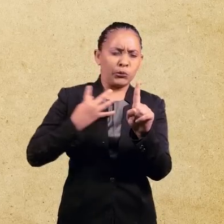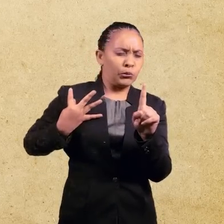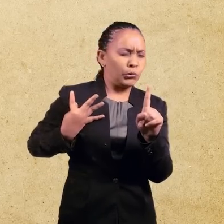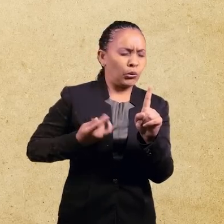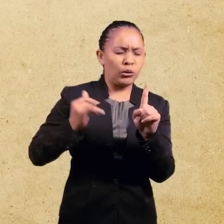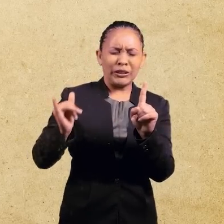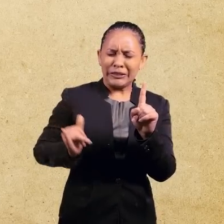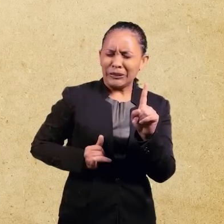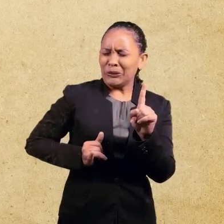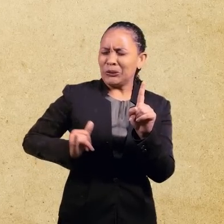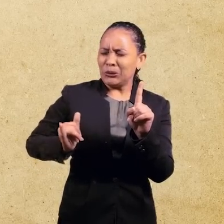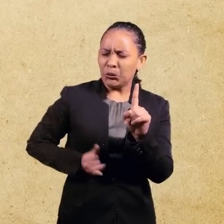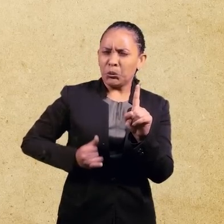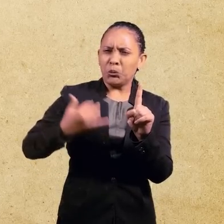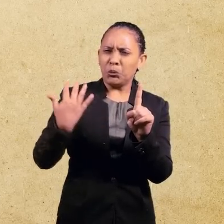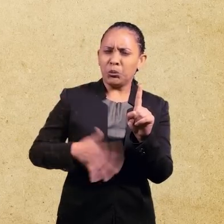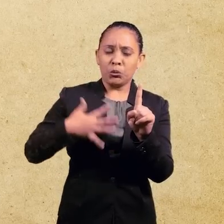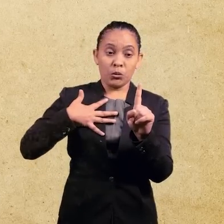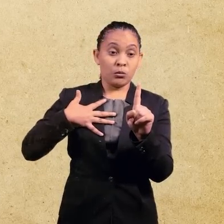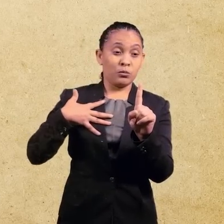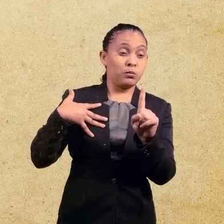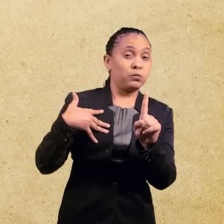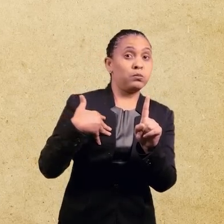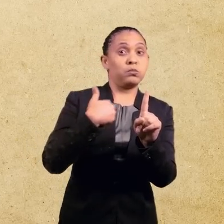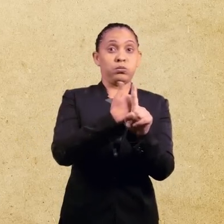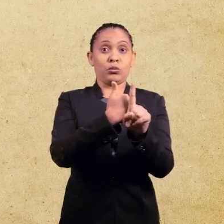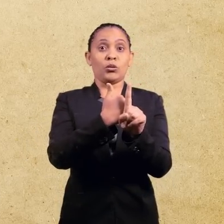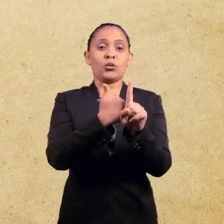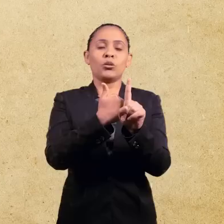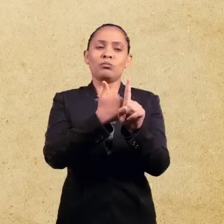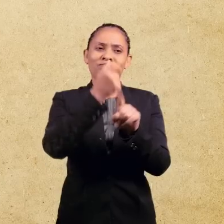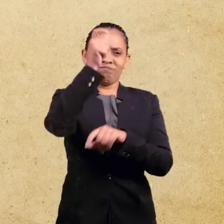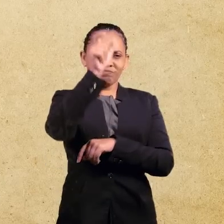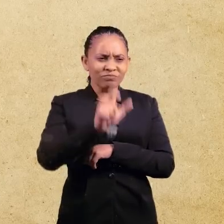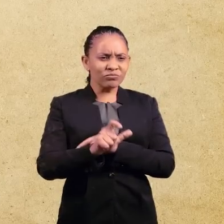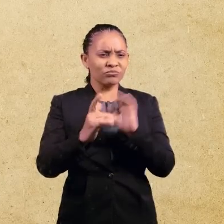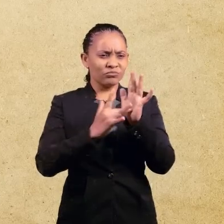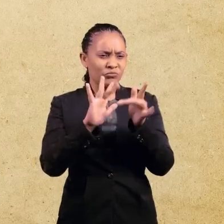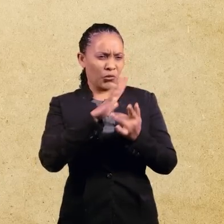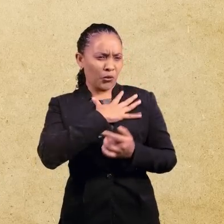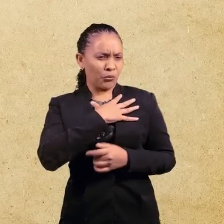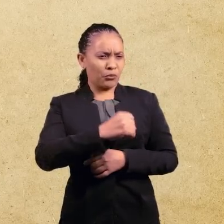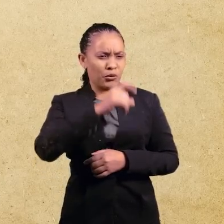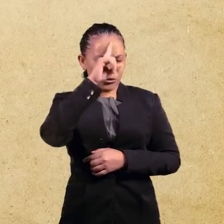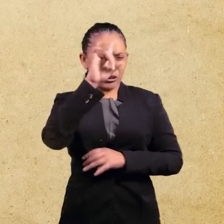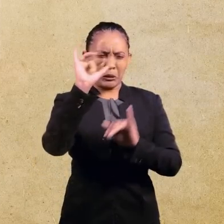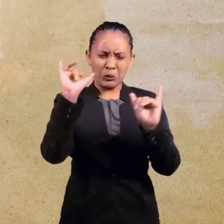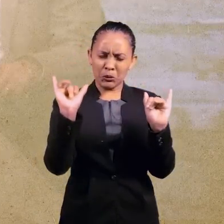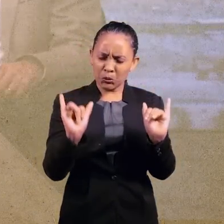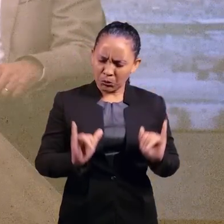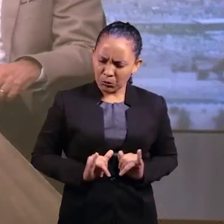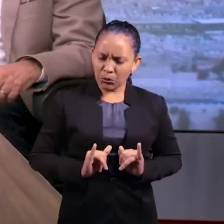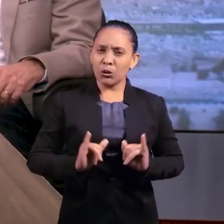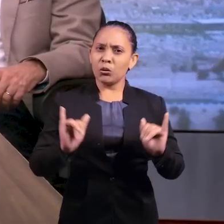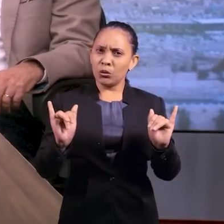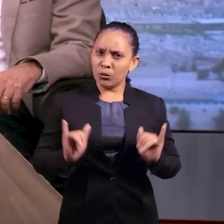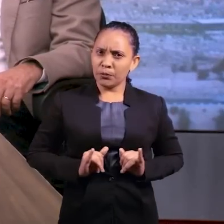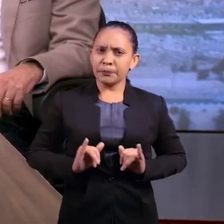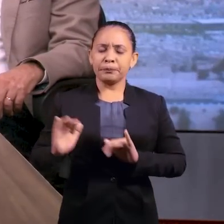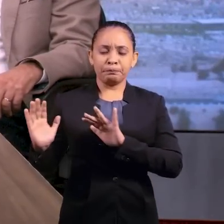as nossas dores, e nós o reputamos por aflito, ferido de Deus e oprimido. Pastor Kleber.